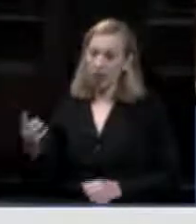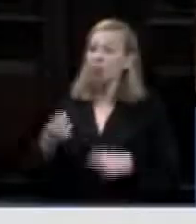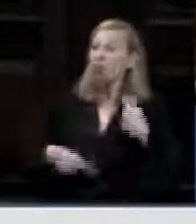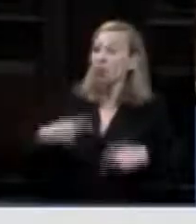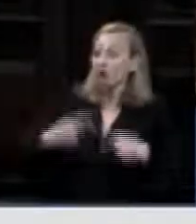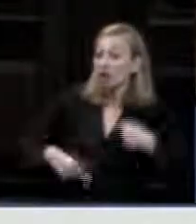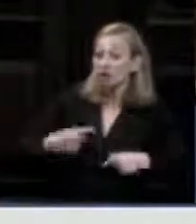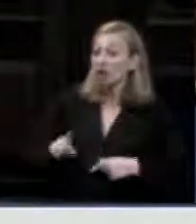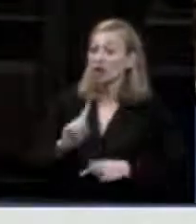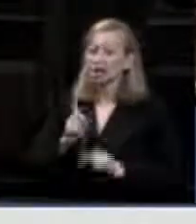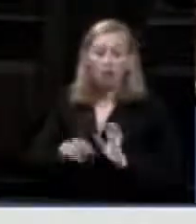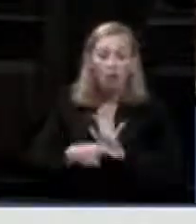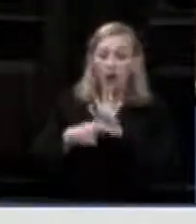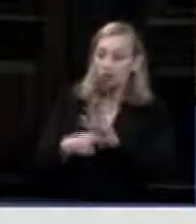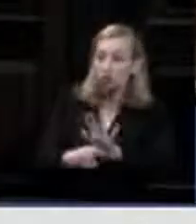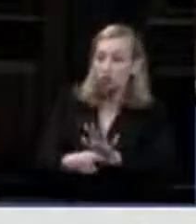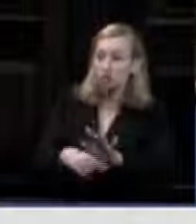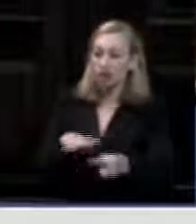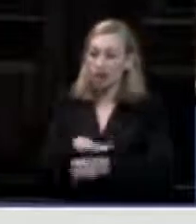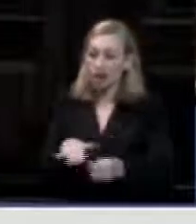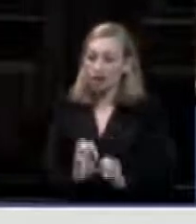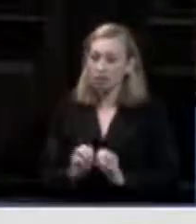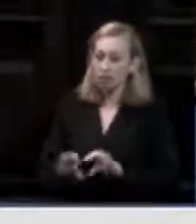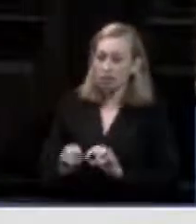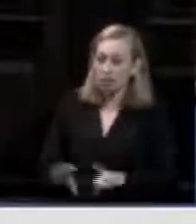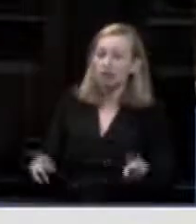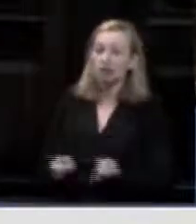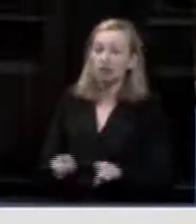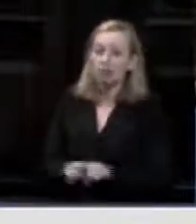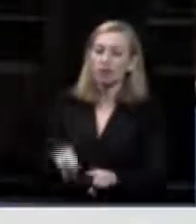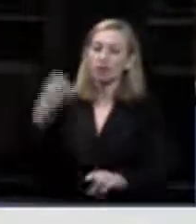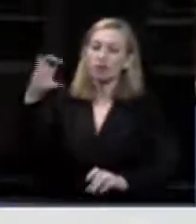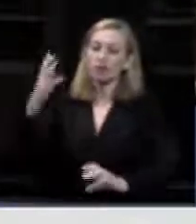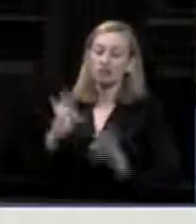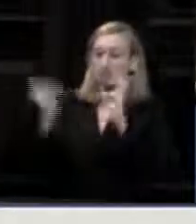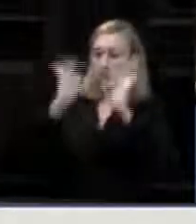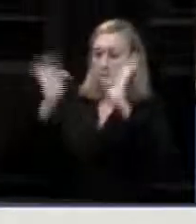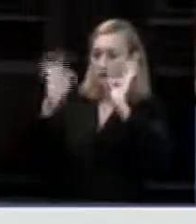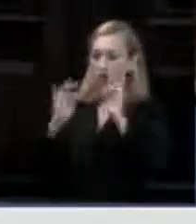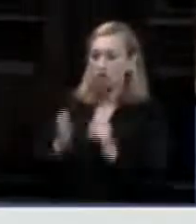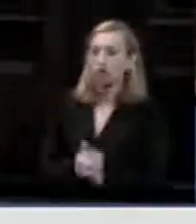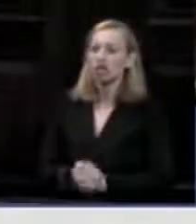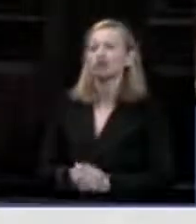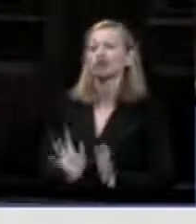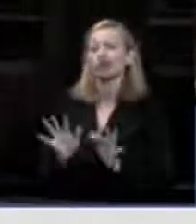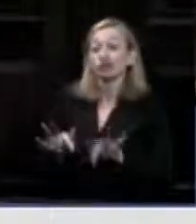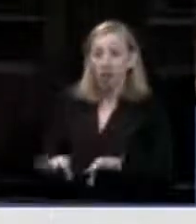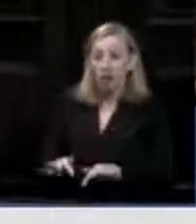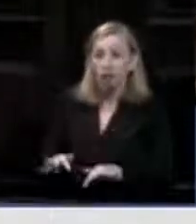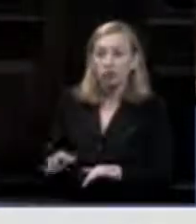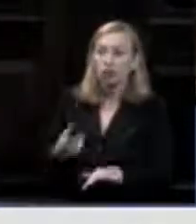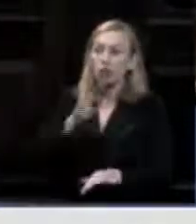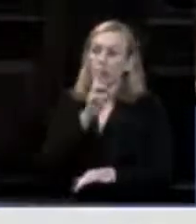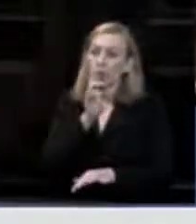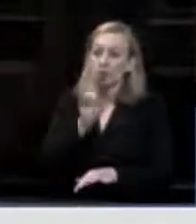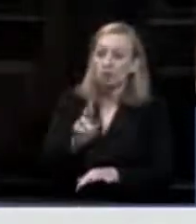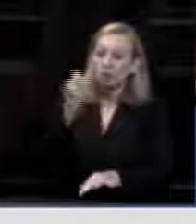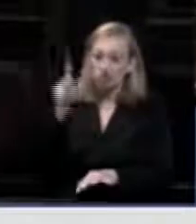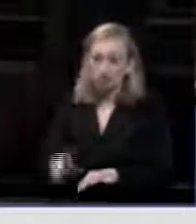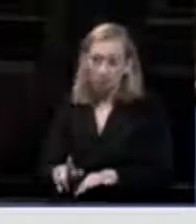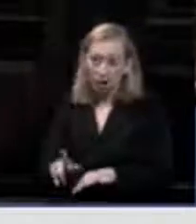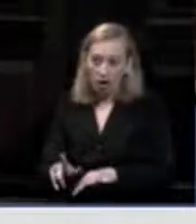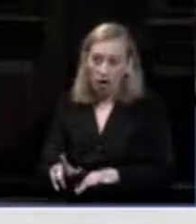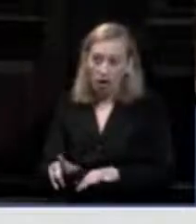investe nem na educação e muito menos na ciência e tecnologia. No final das contas, o resultado é o